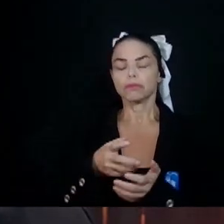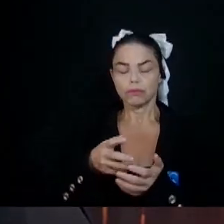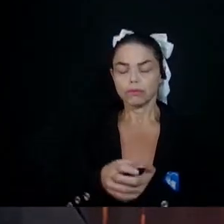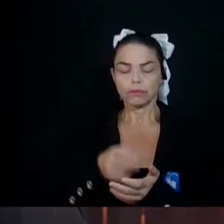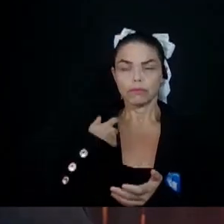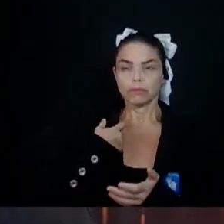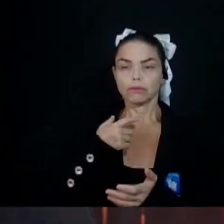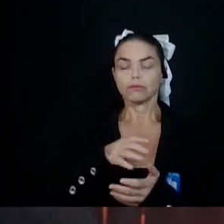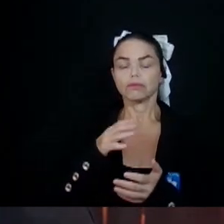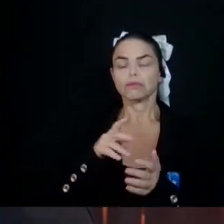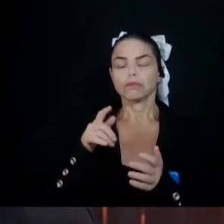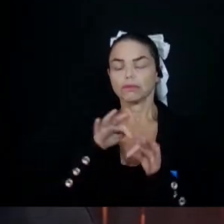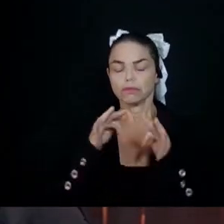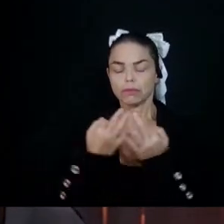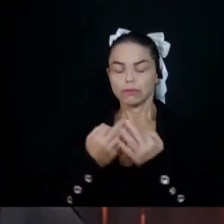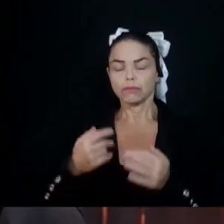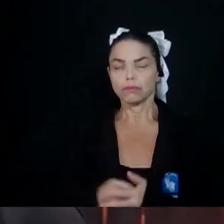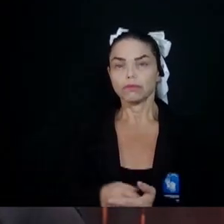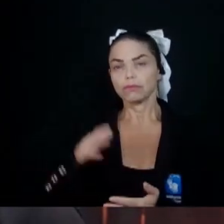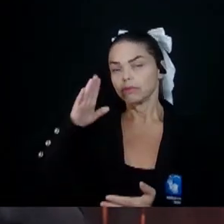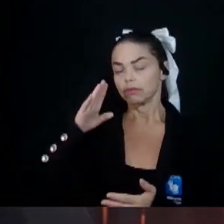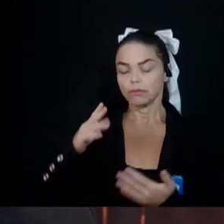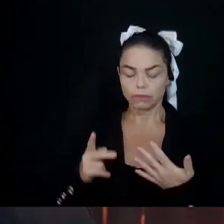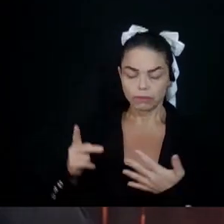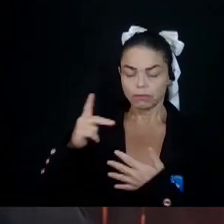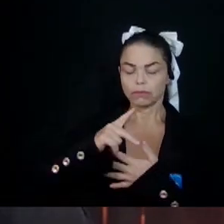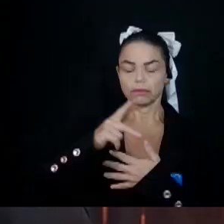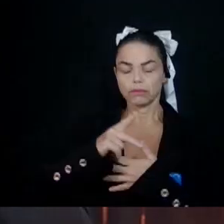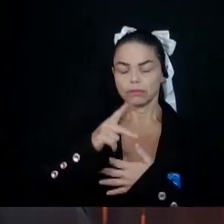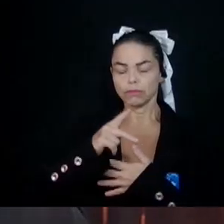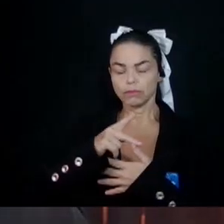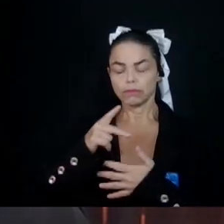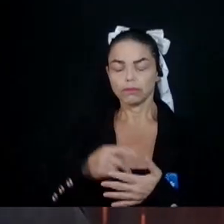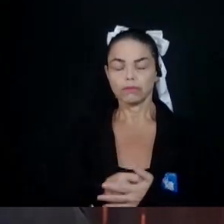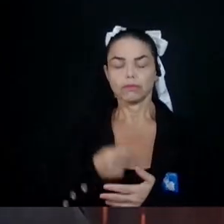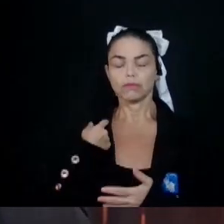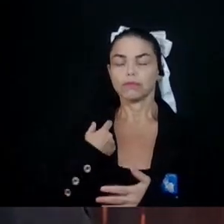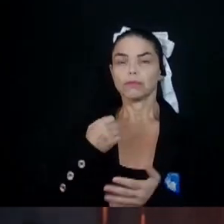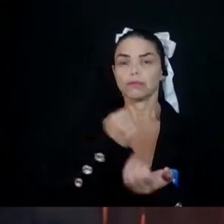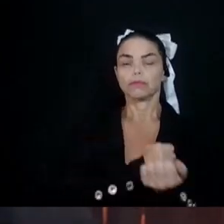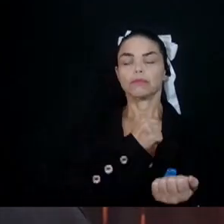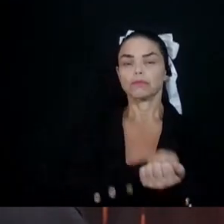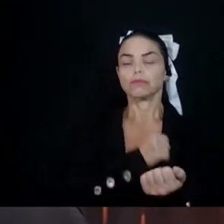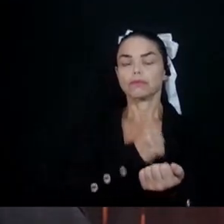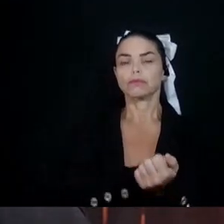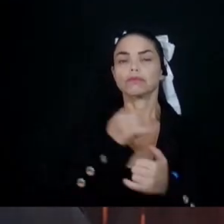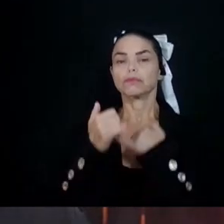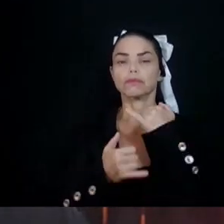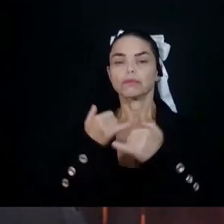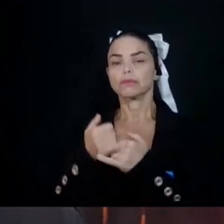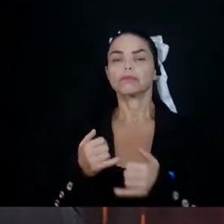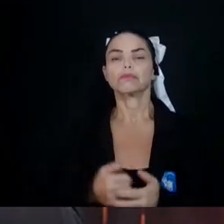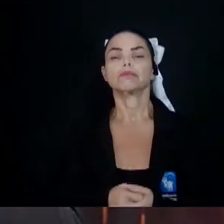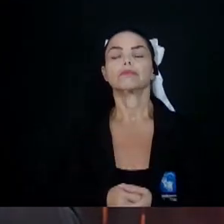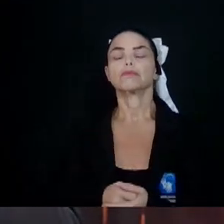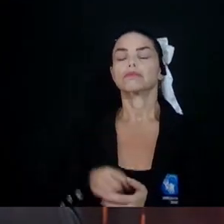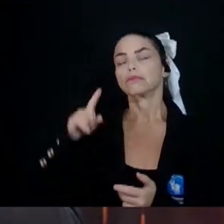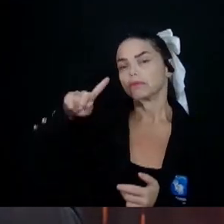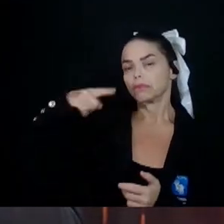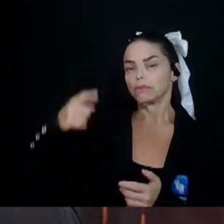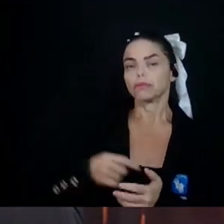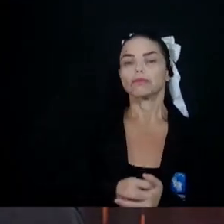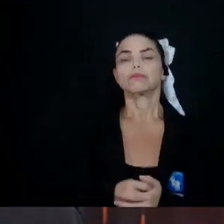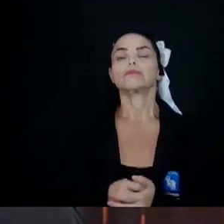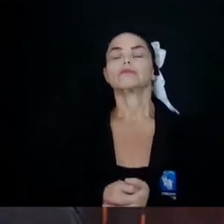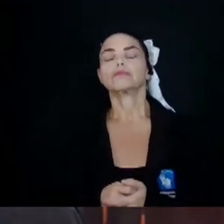família, ela é a primeira combatente dessa dependência digital. Uhum. Obviamente que depois, em seguida, vem das